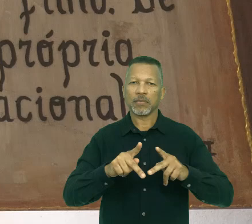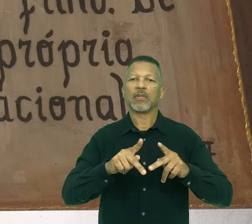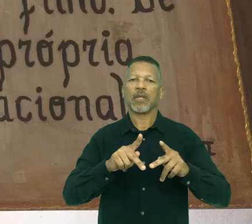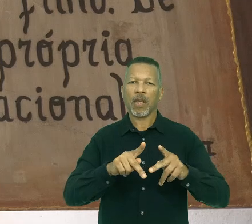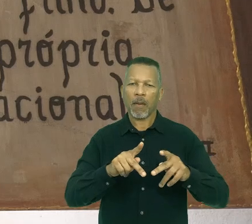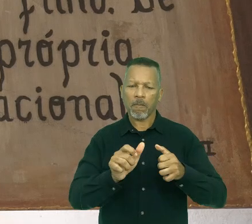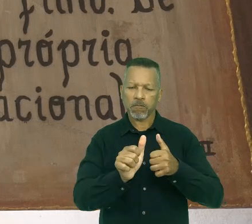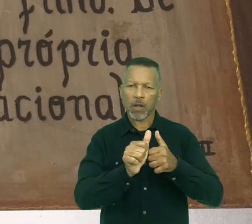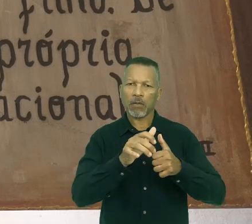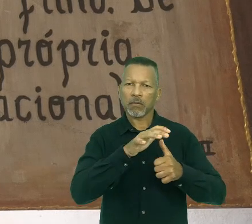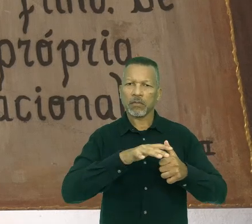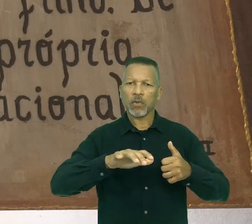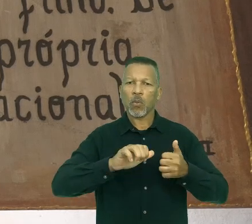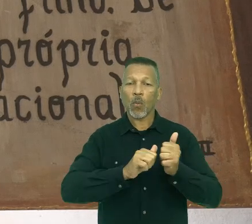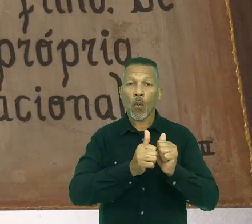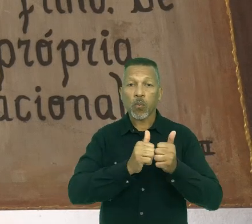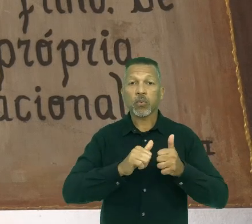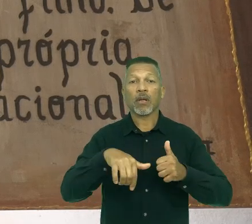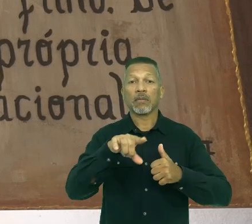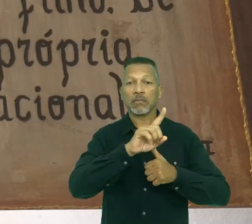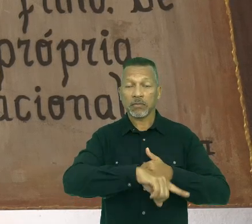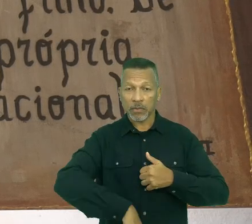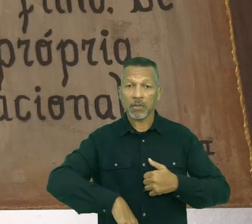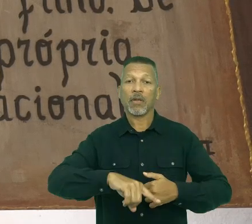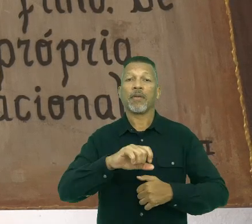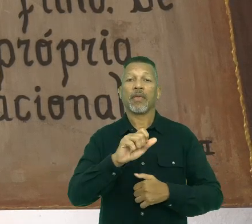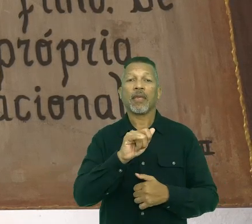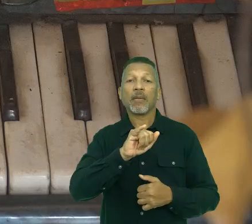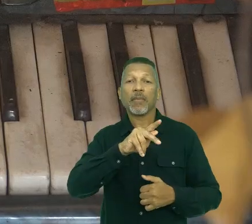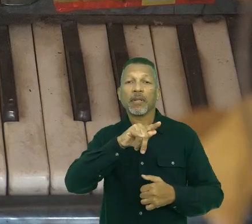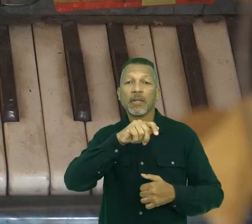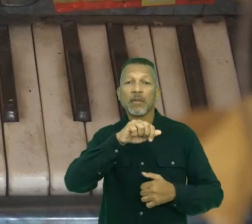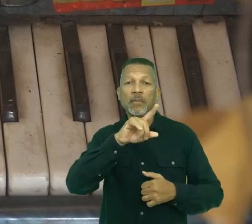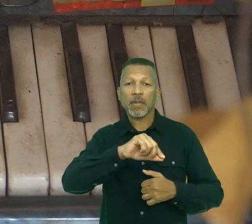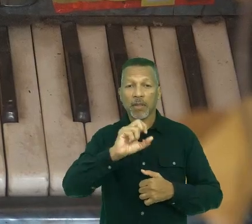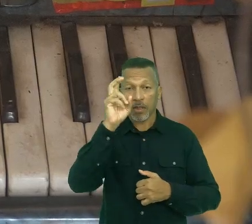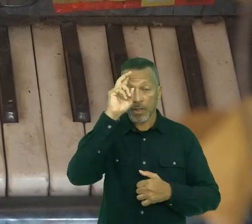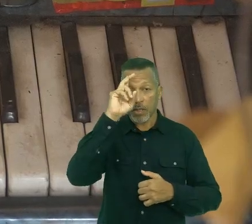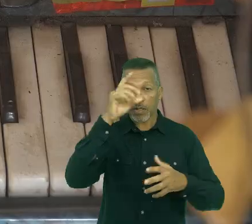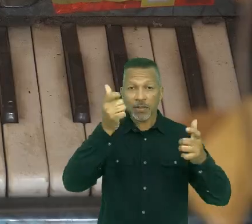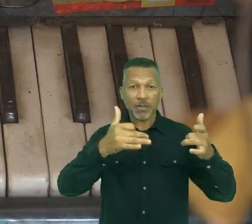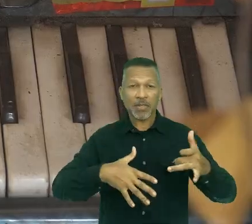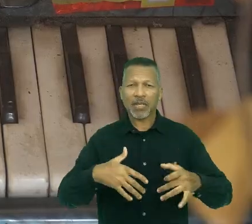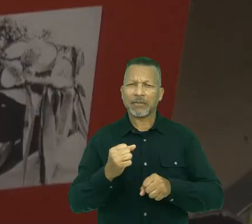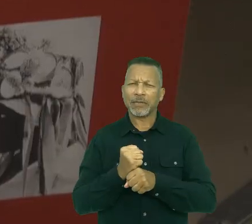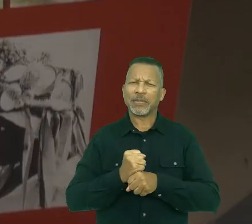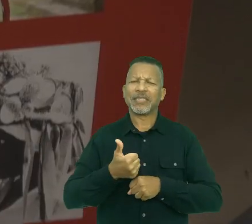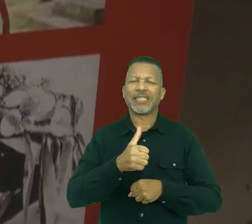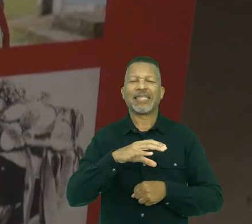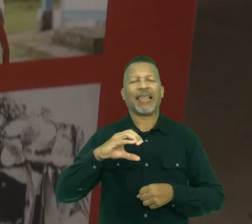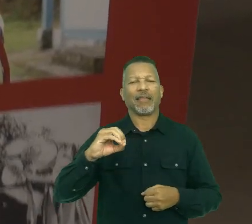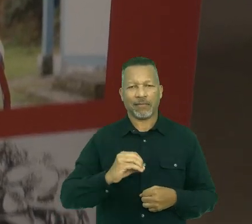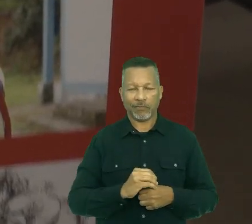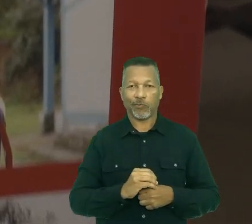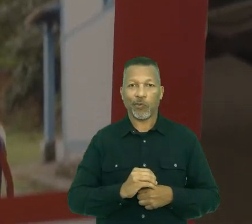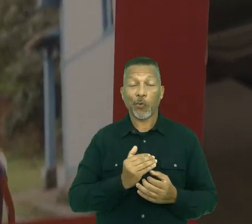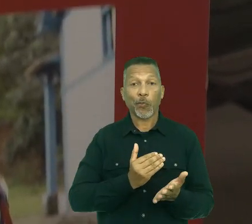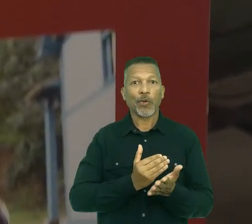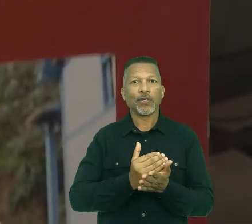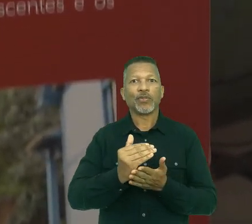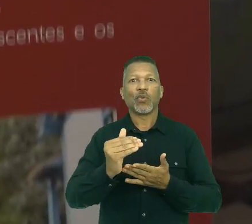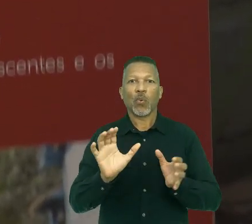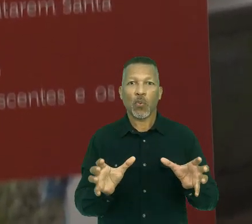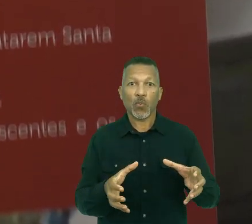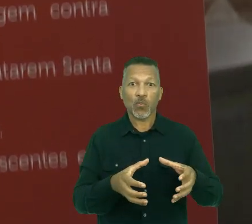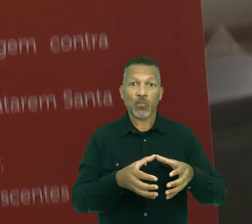desse templo que o Congado do Ipaneminha escreve uma história quase centenária. Surgido como um grupo